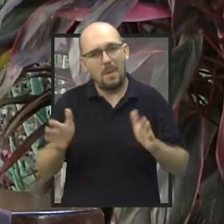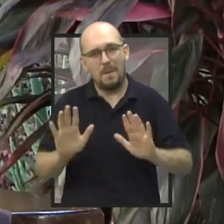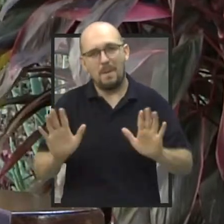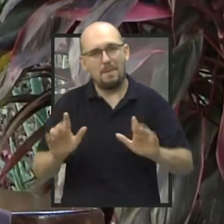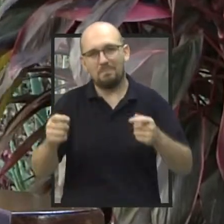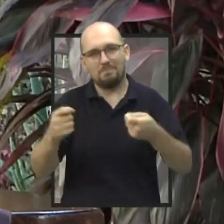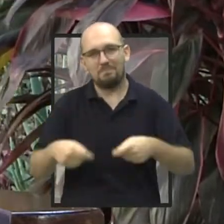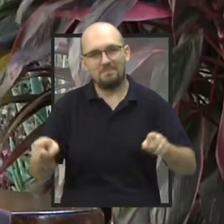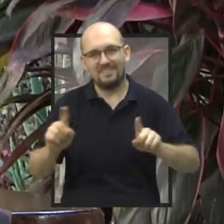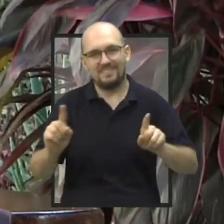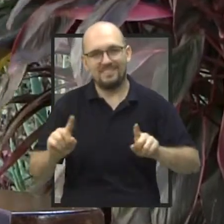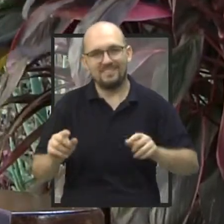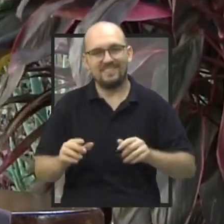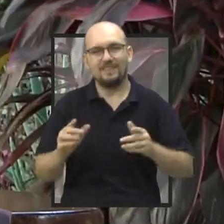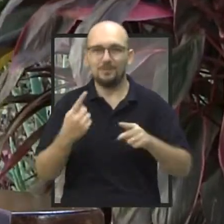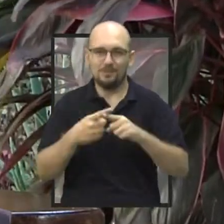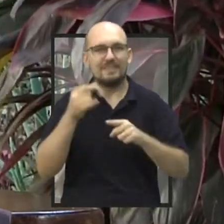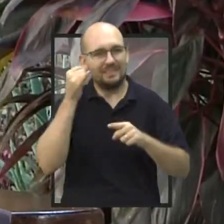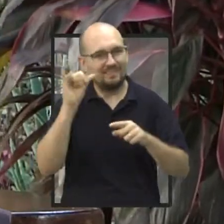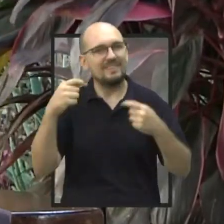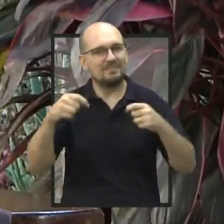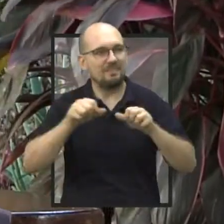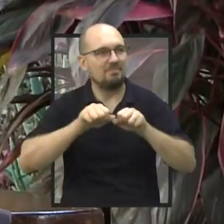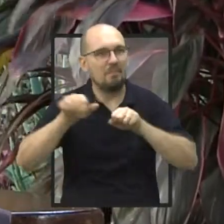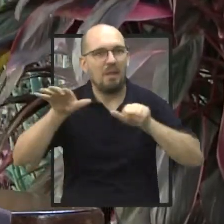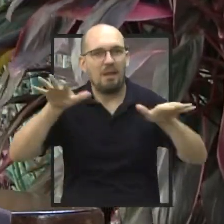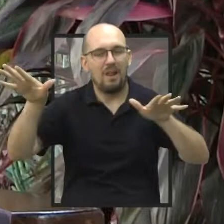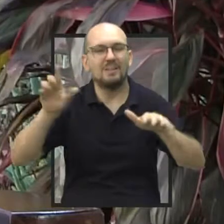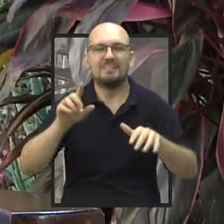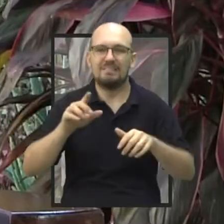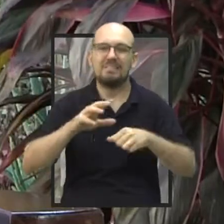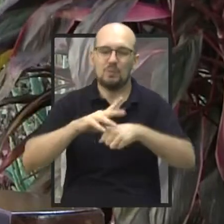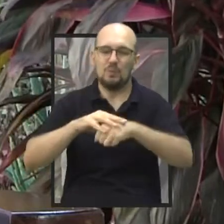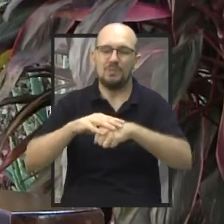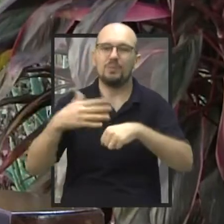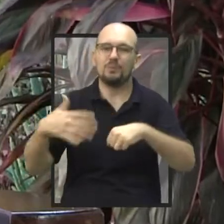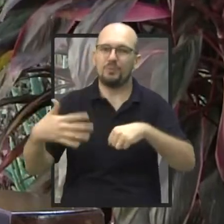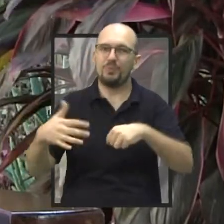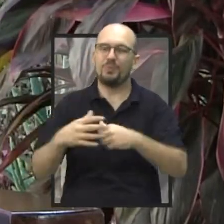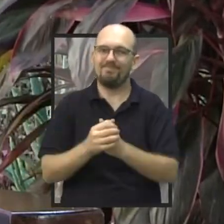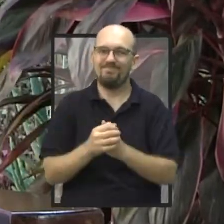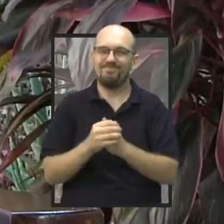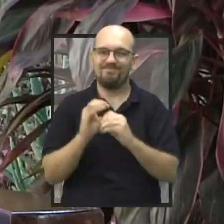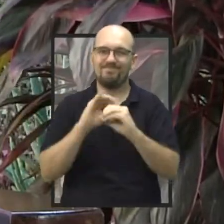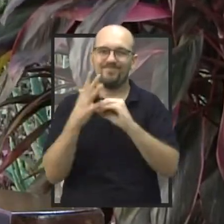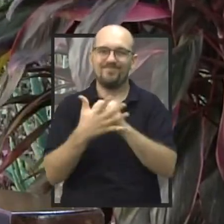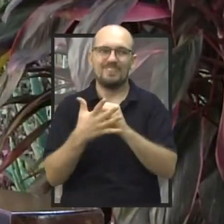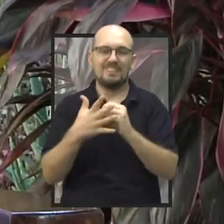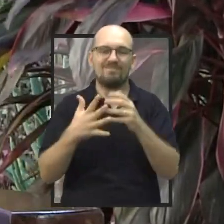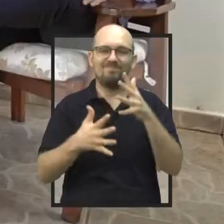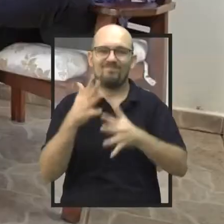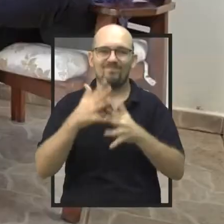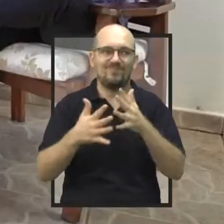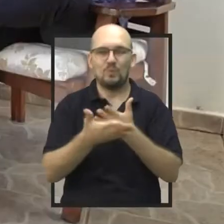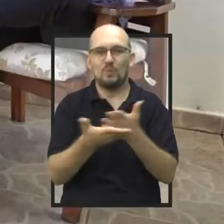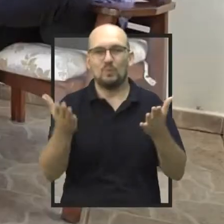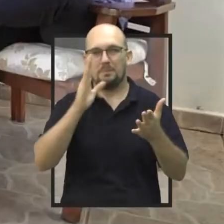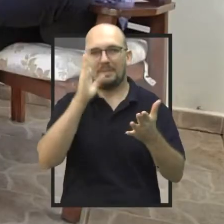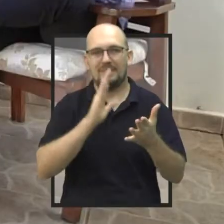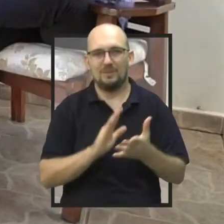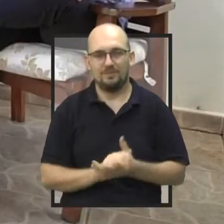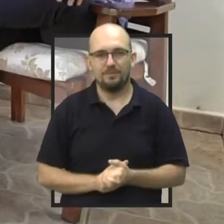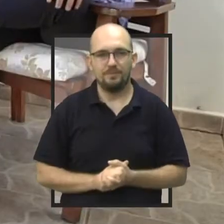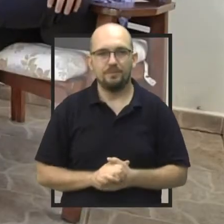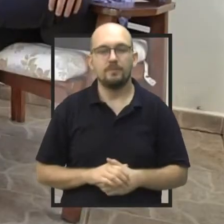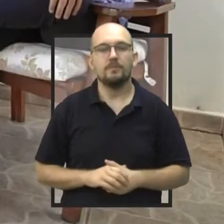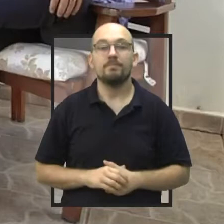a propagação dessa doença que tanto martiriza o brasileiro. É importante a gente